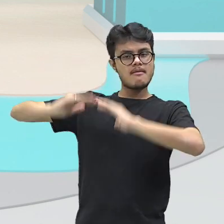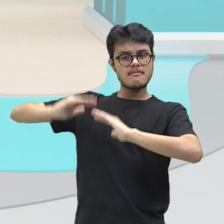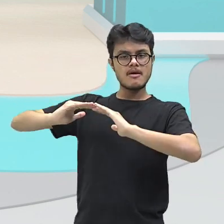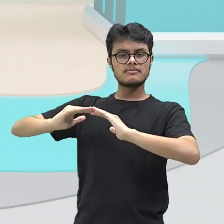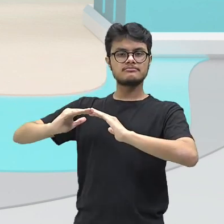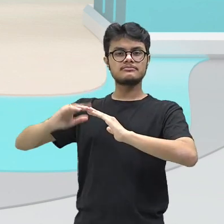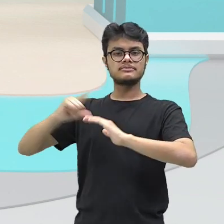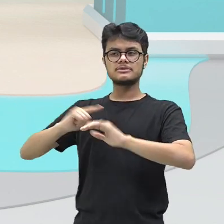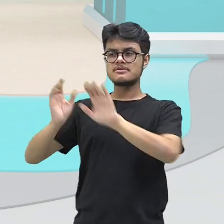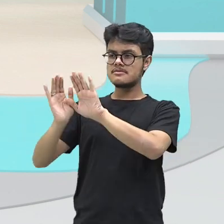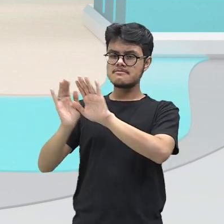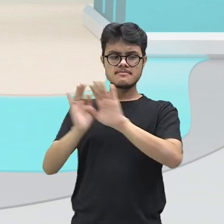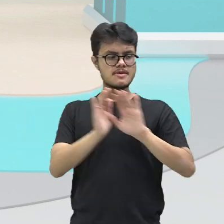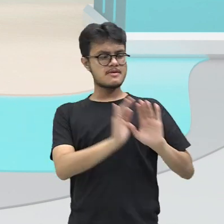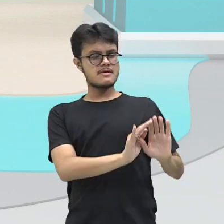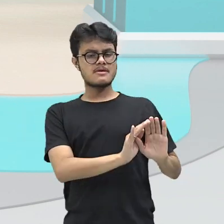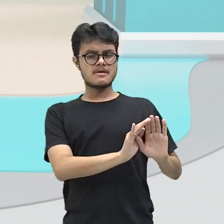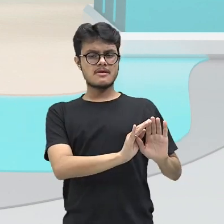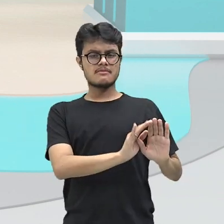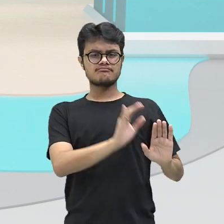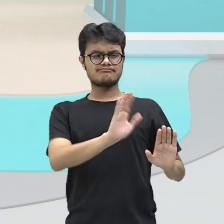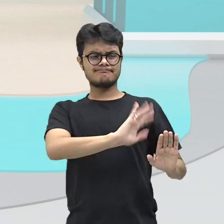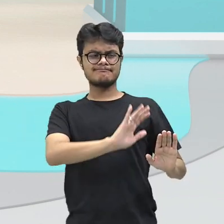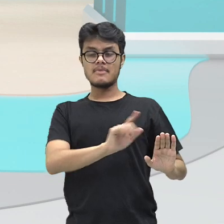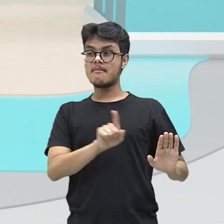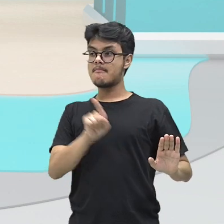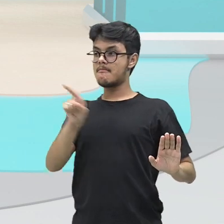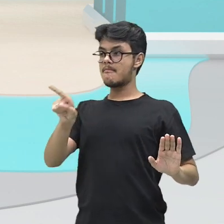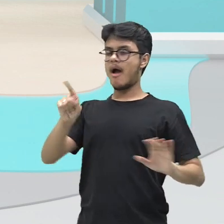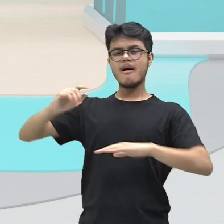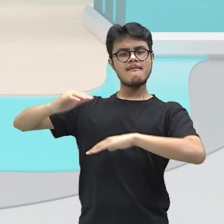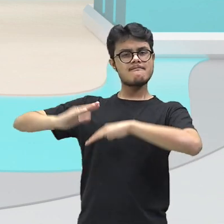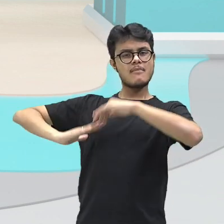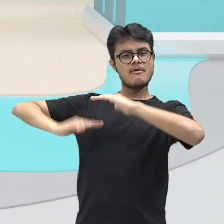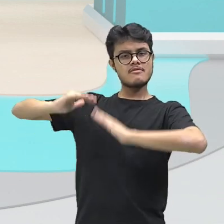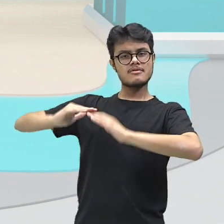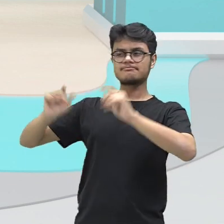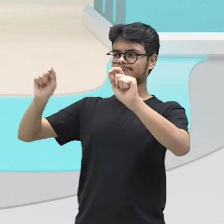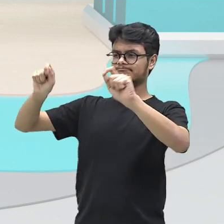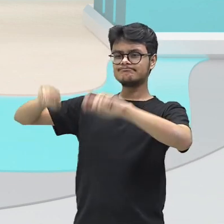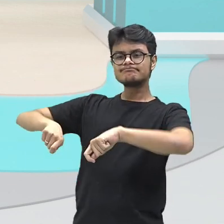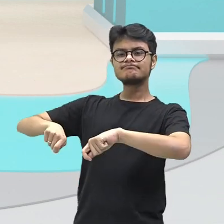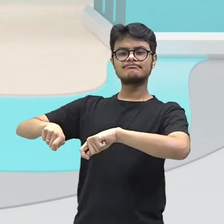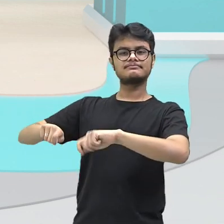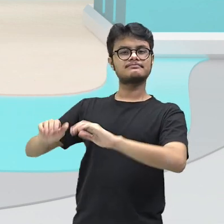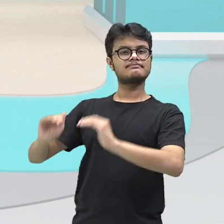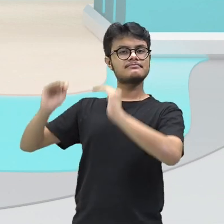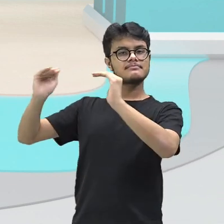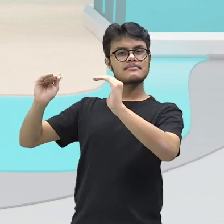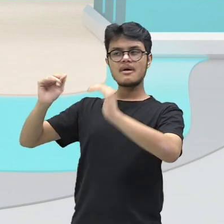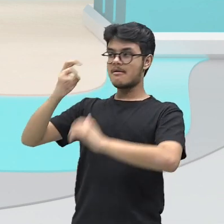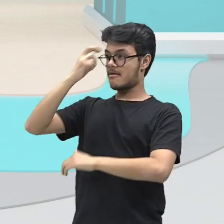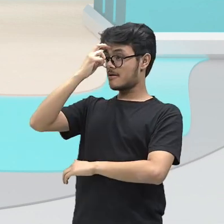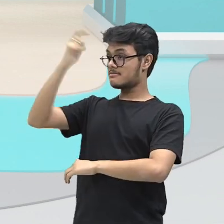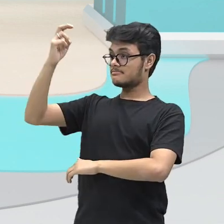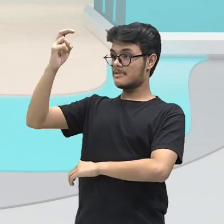eles do status de artesão e torna-os mais profissional, se aproximando aí da